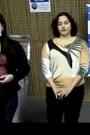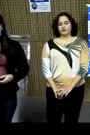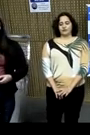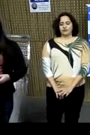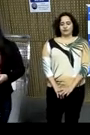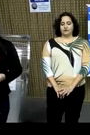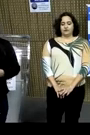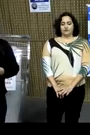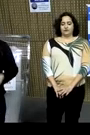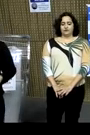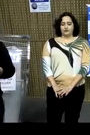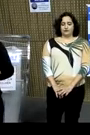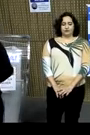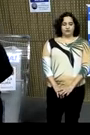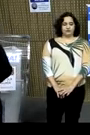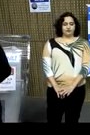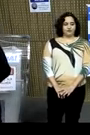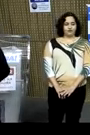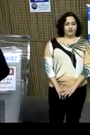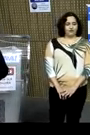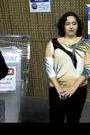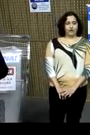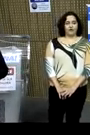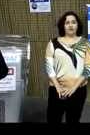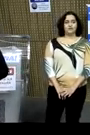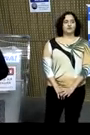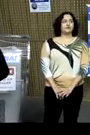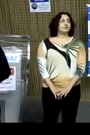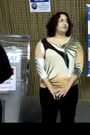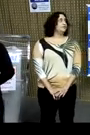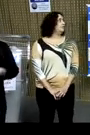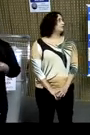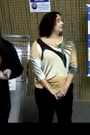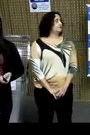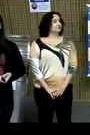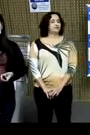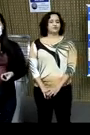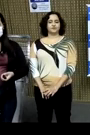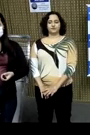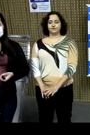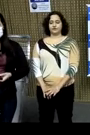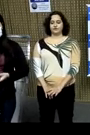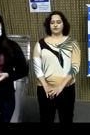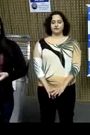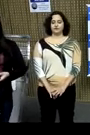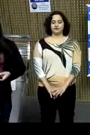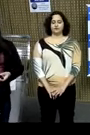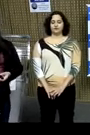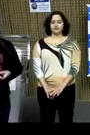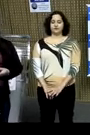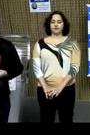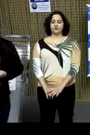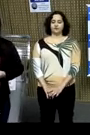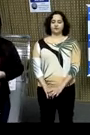Com relação à sífilis, número de casos notificados em 2020 foram 8, e no primeiro semestre 6,